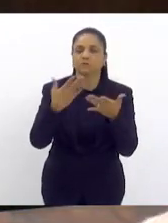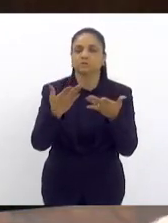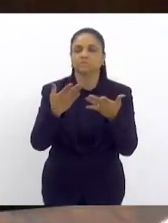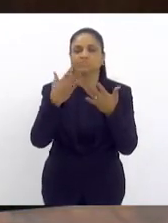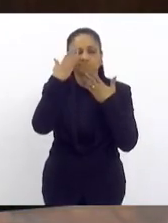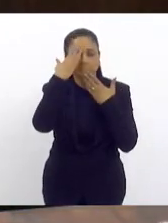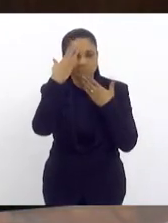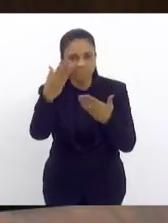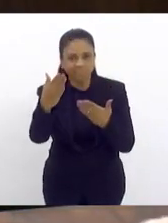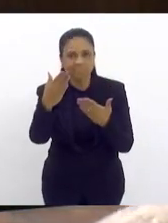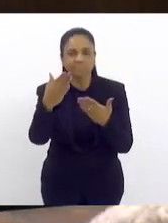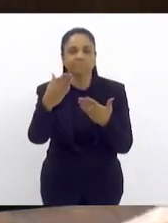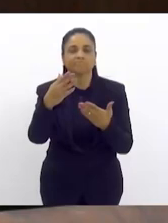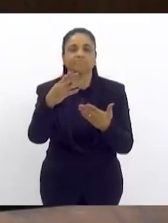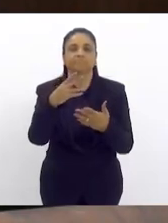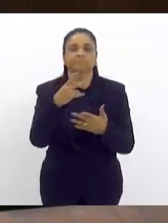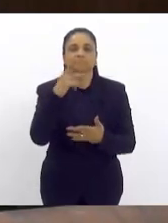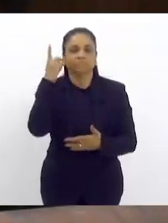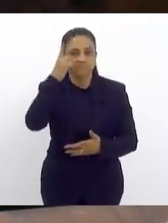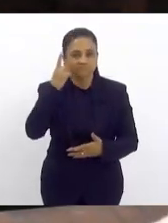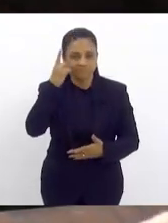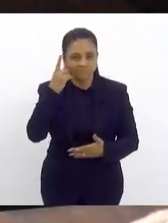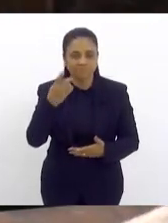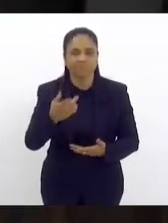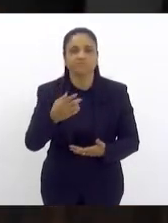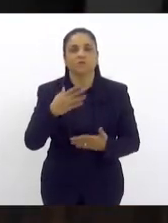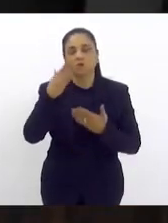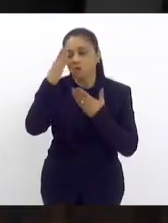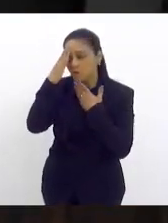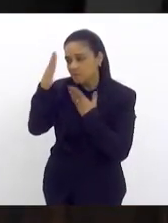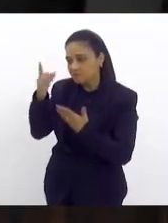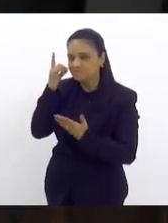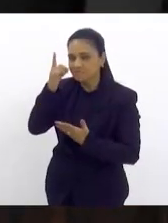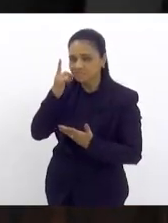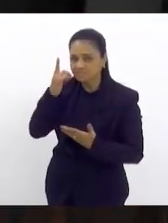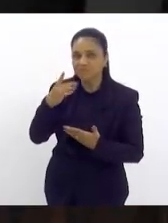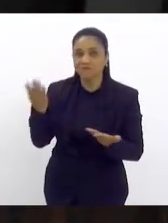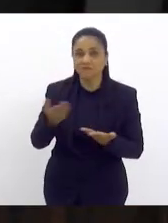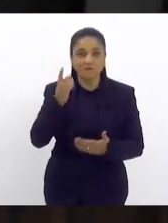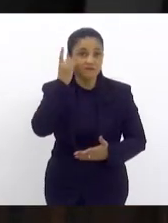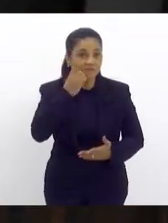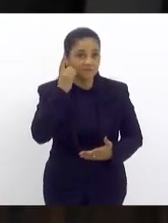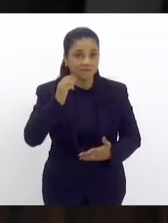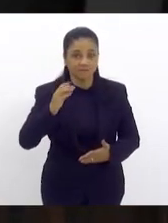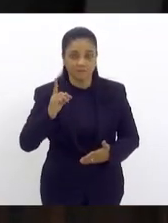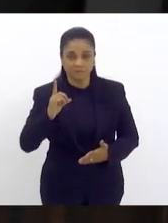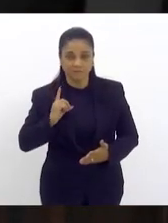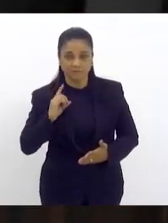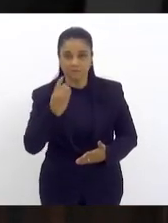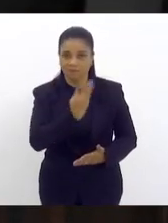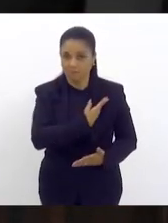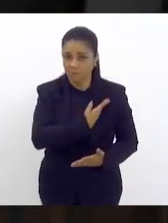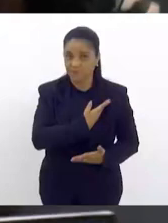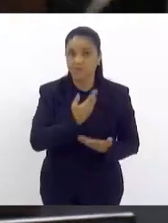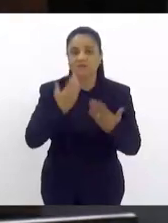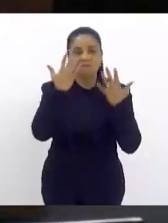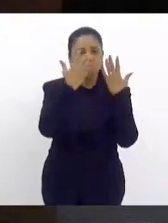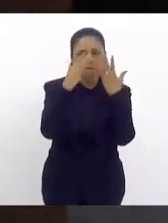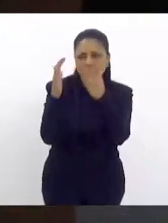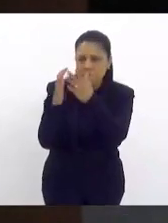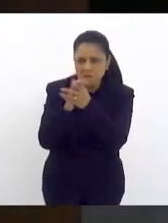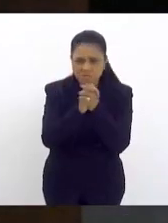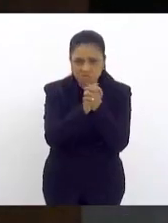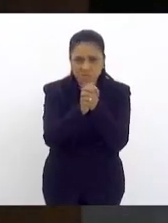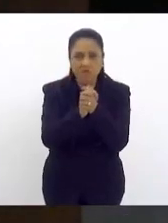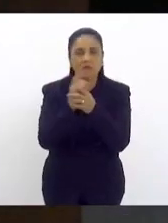agradecer vossa excelência e os Obrigado Deputado deputada Dani balm queria parabenizar a